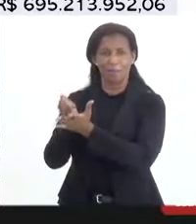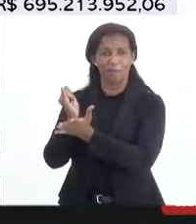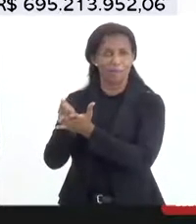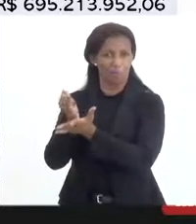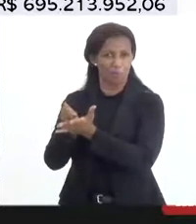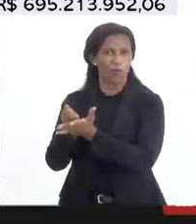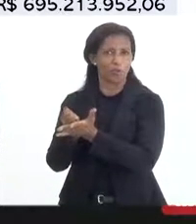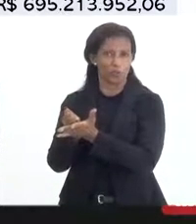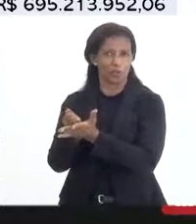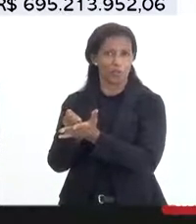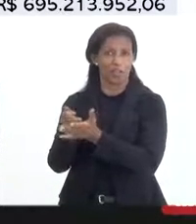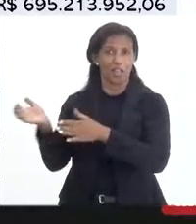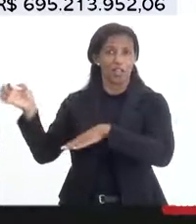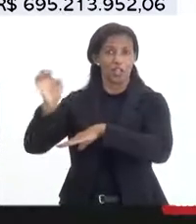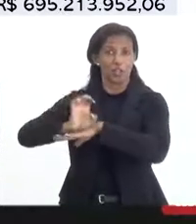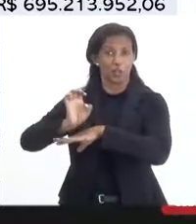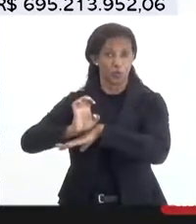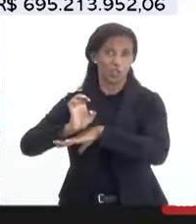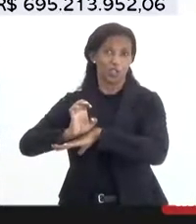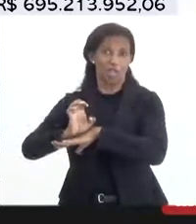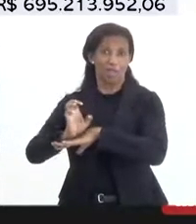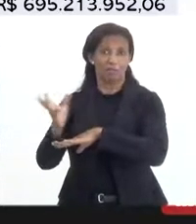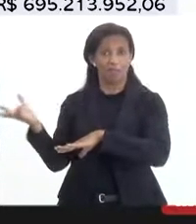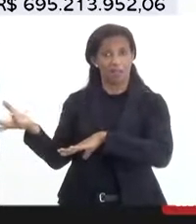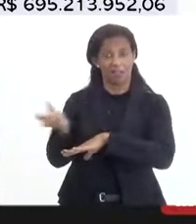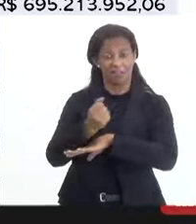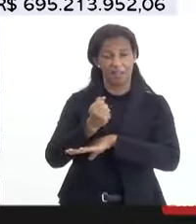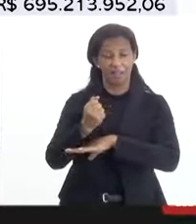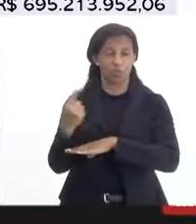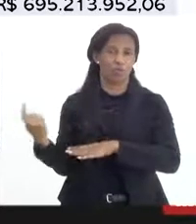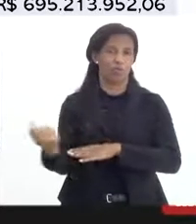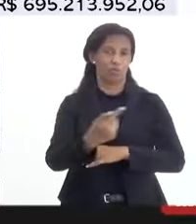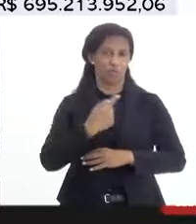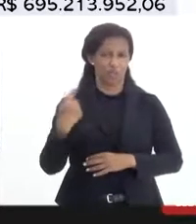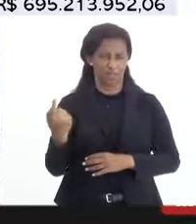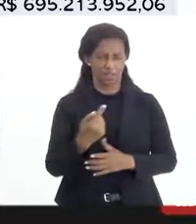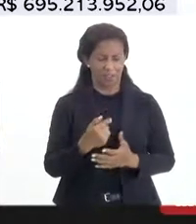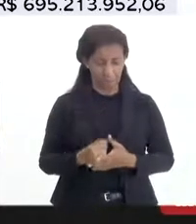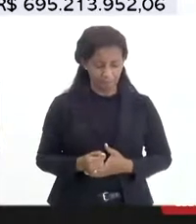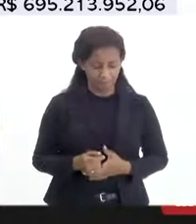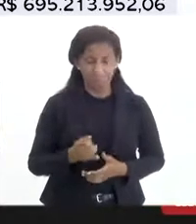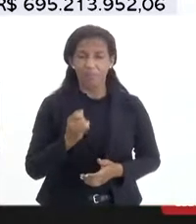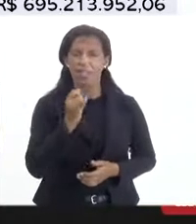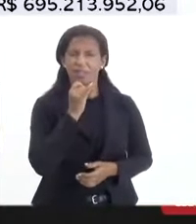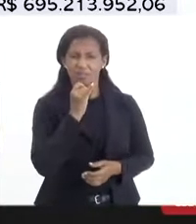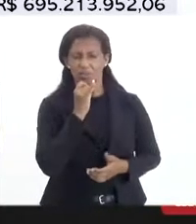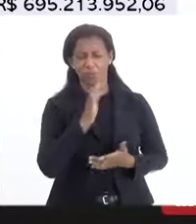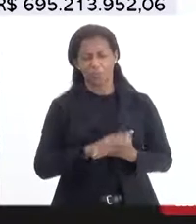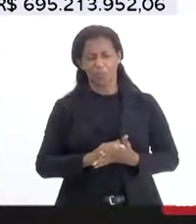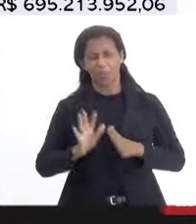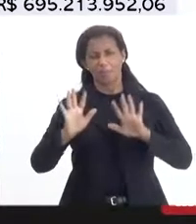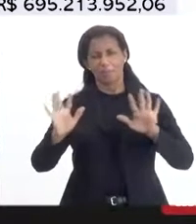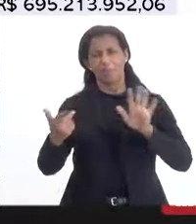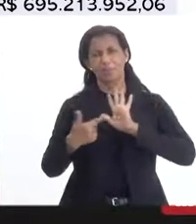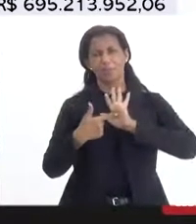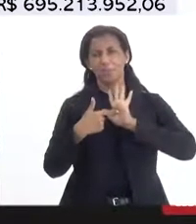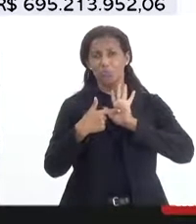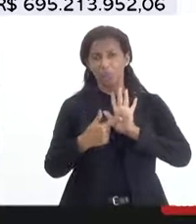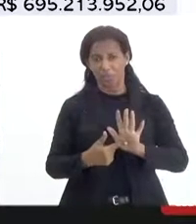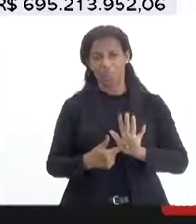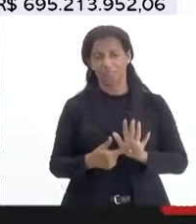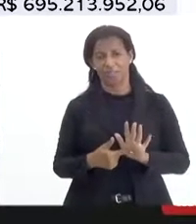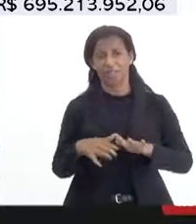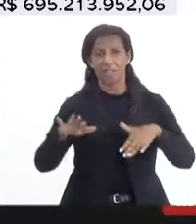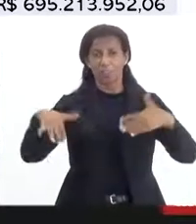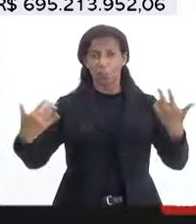ser cobrado e o Estado arrecada de forma geral. Desculpa ter assim, falado exemplos mais grosseiros, mas eu quis demonstrar que